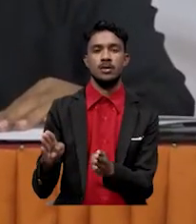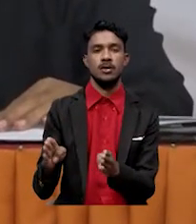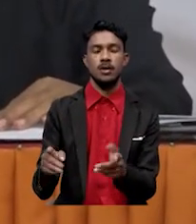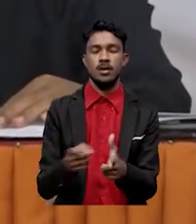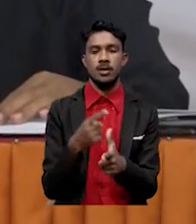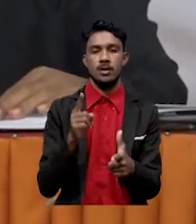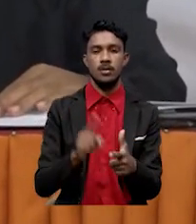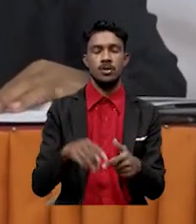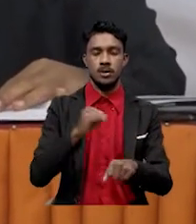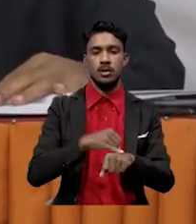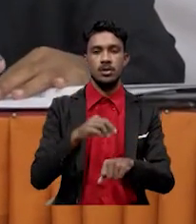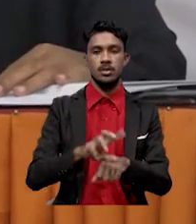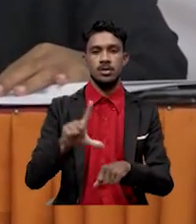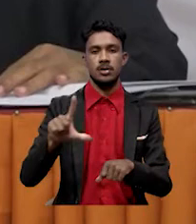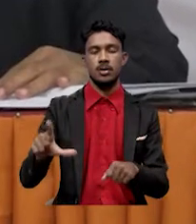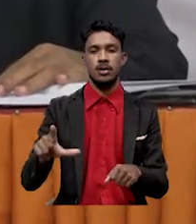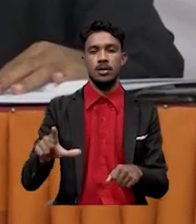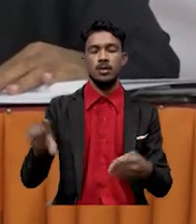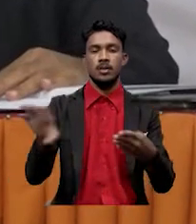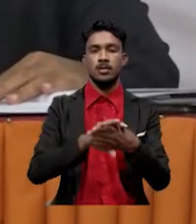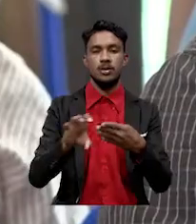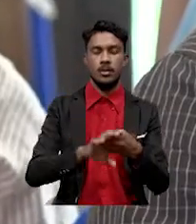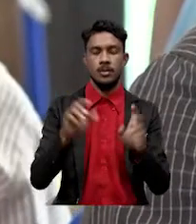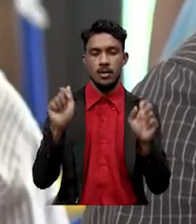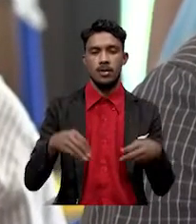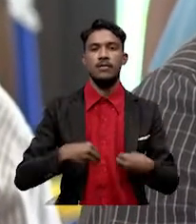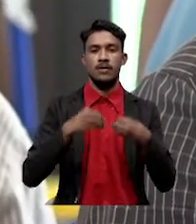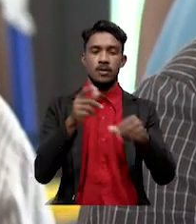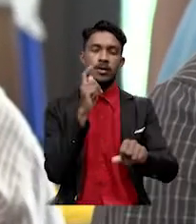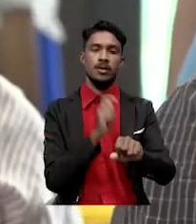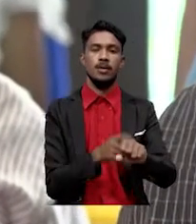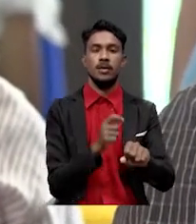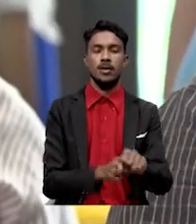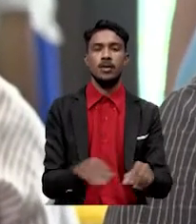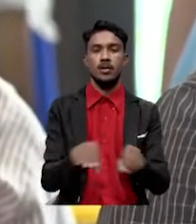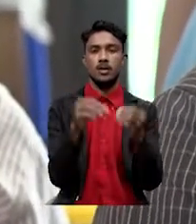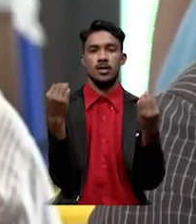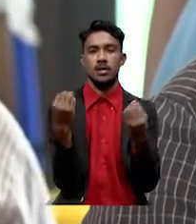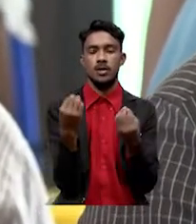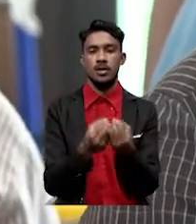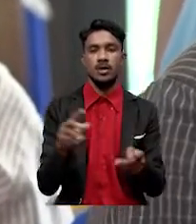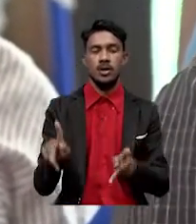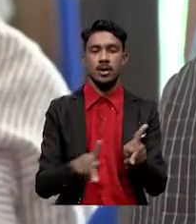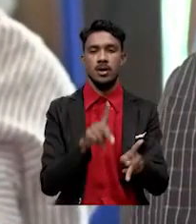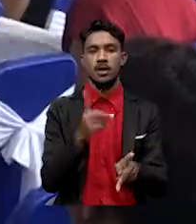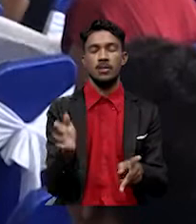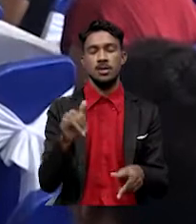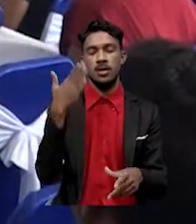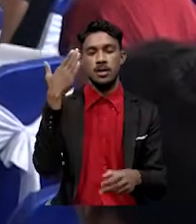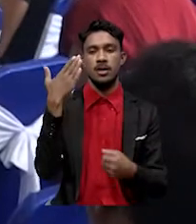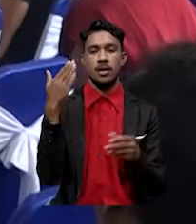nível internacional, órgão eleitoral MOS se for oportunidade para organização sociedade civil Síria e a